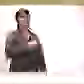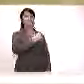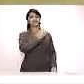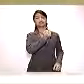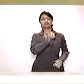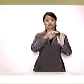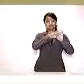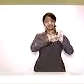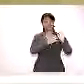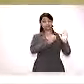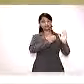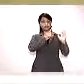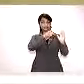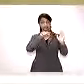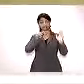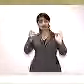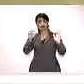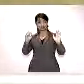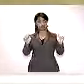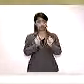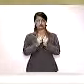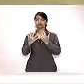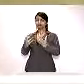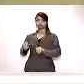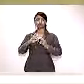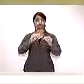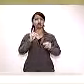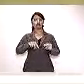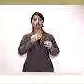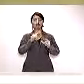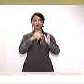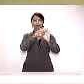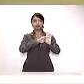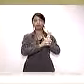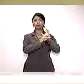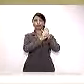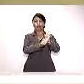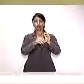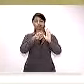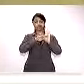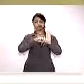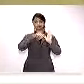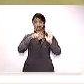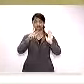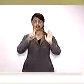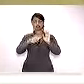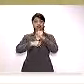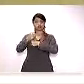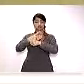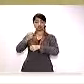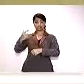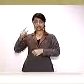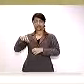80 em conjunto é regimental todos são prestações de contas 7 7 do ano de 2012 de convênio